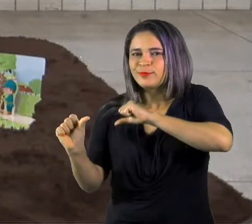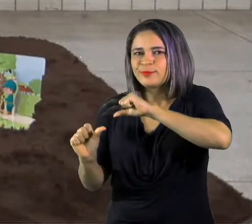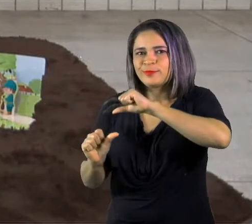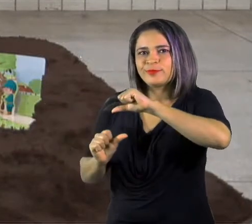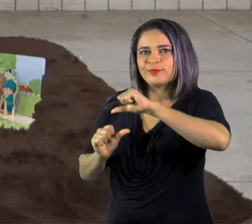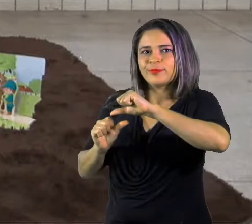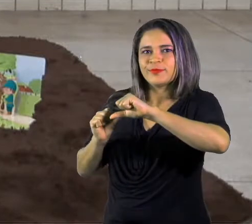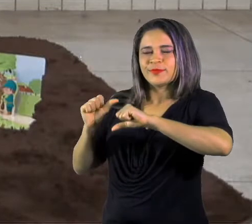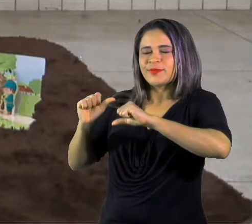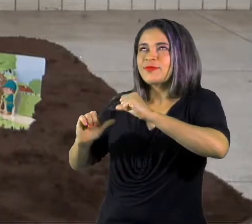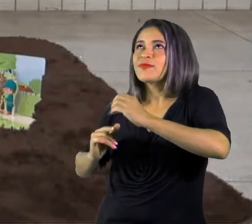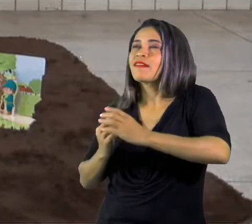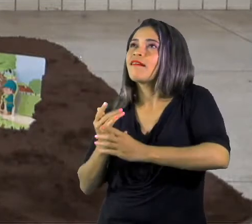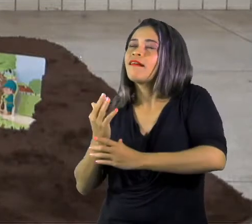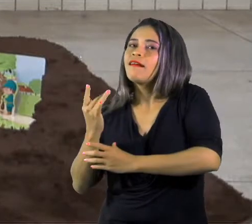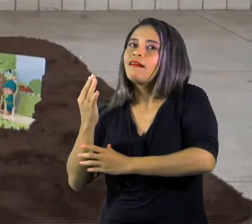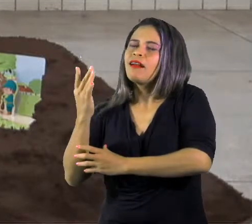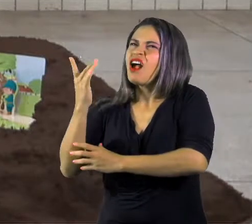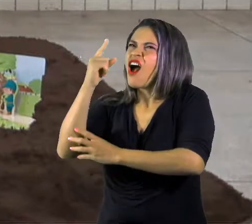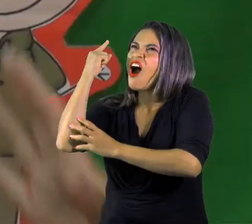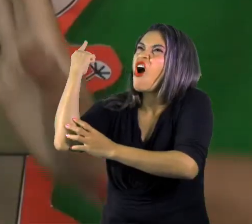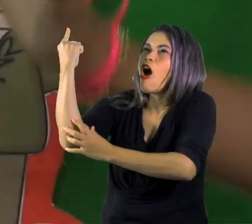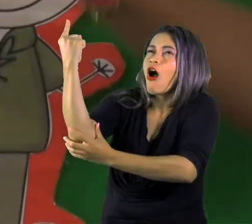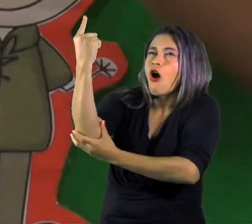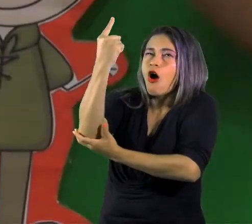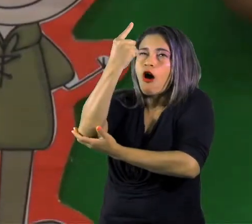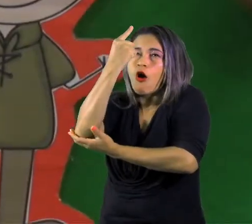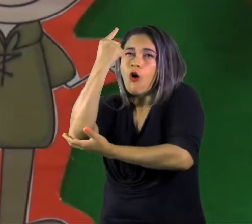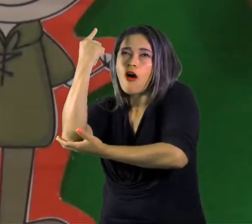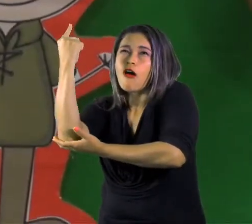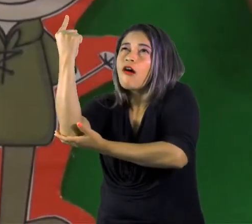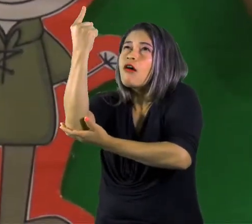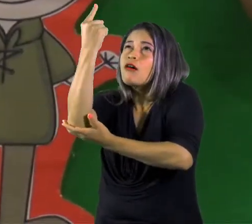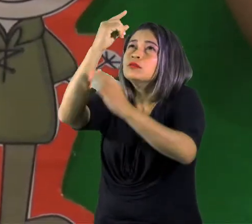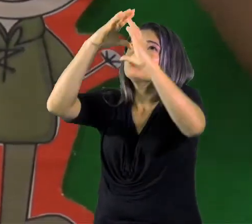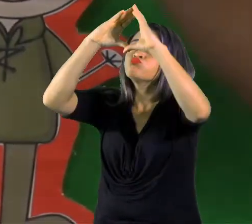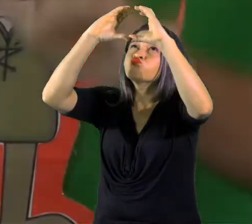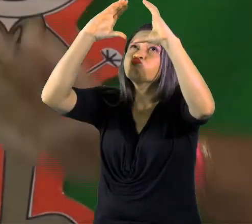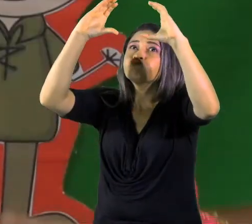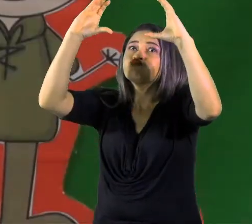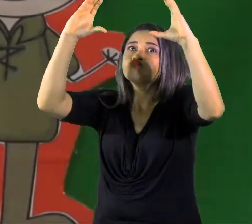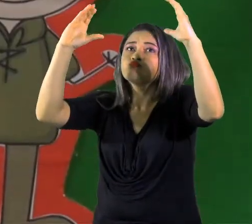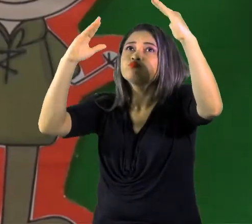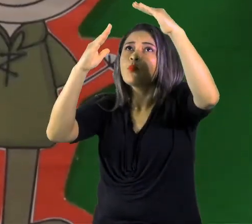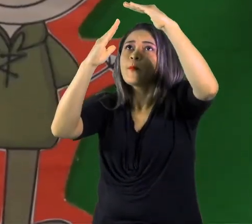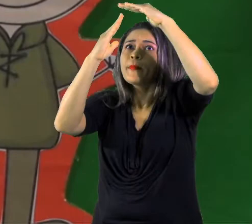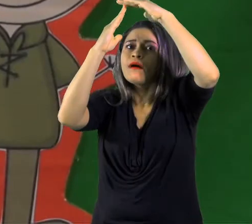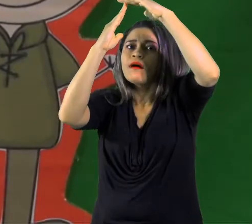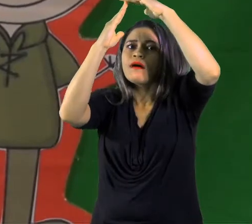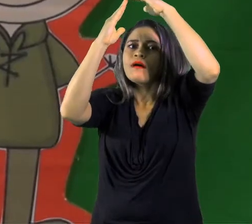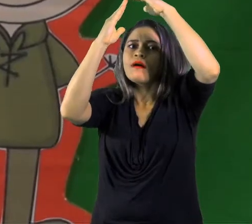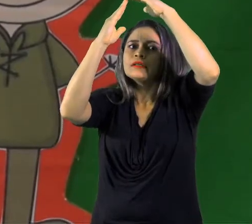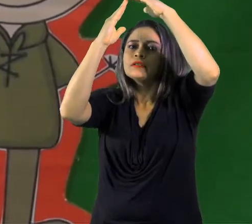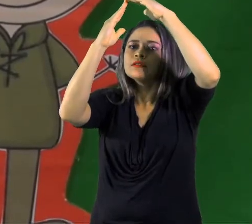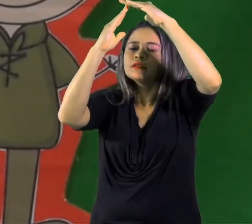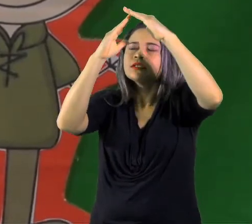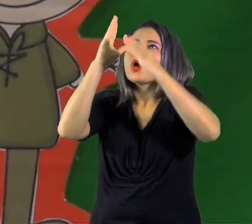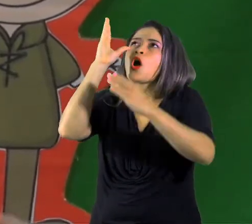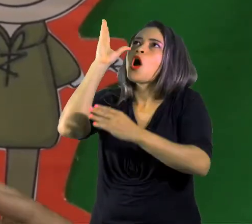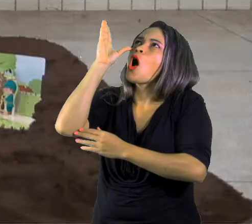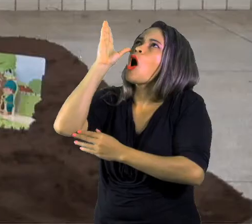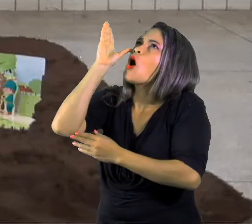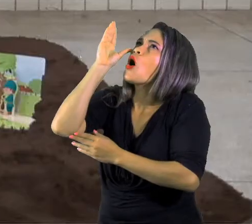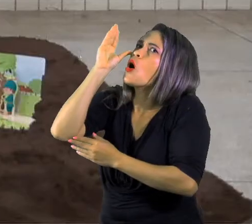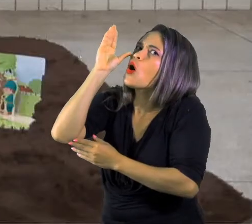num pé de feijão muito gigante que encostava até as nuvens. Então, muito curioso,